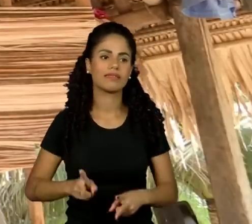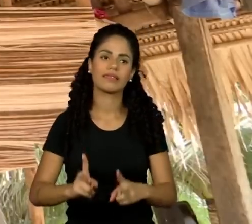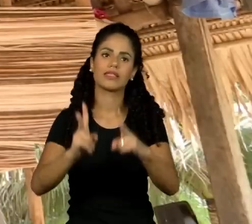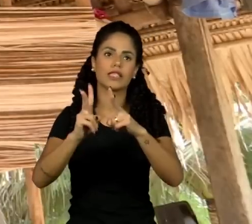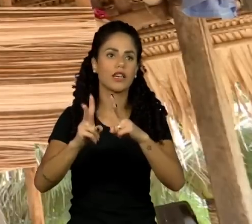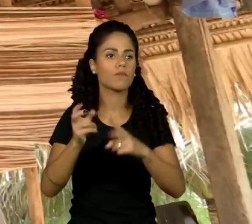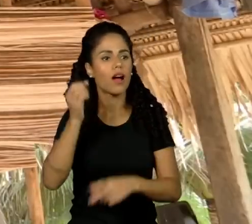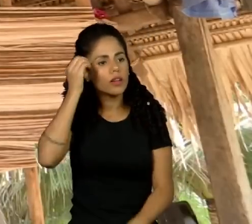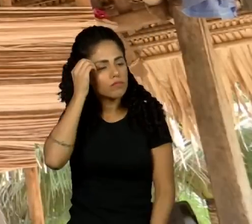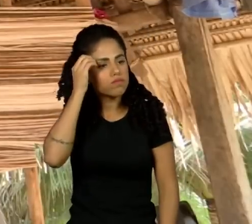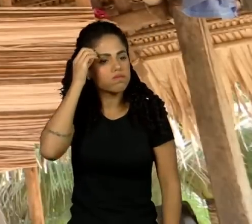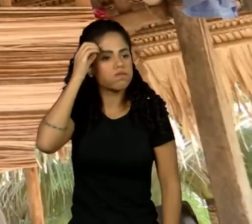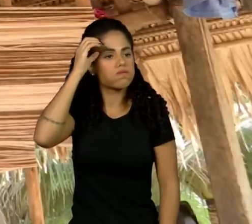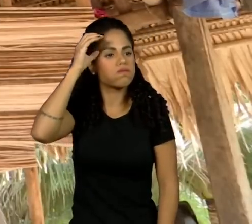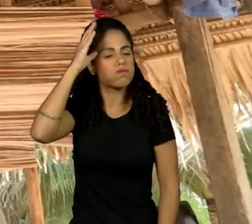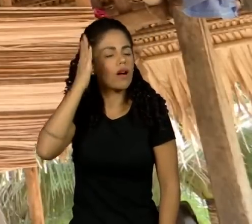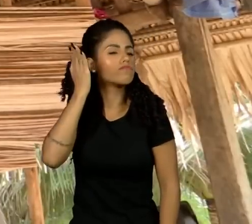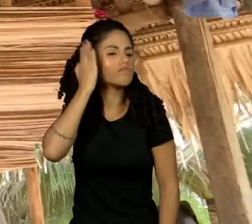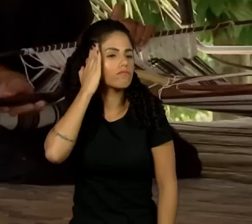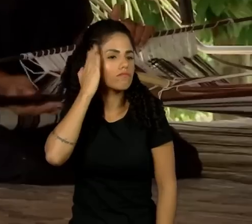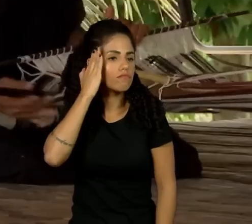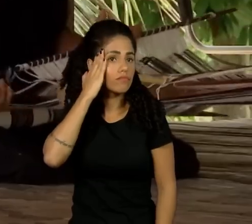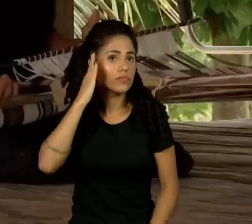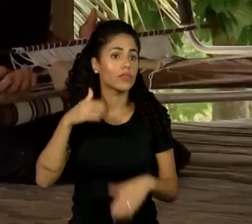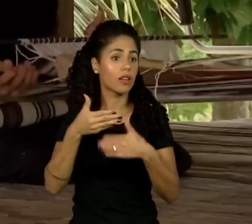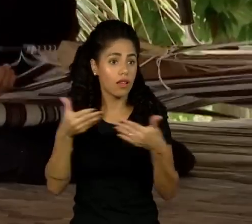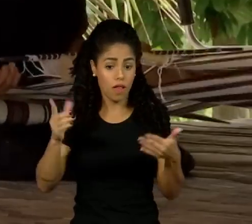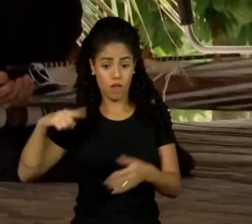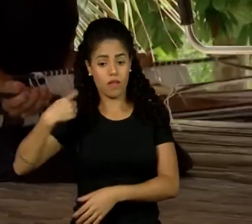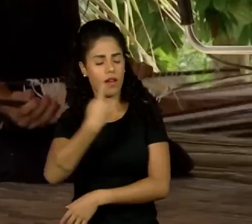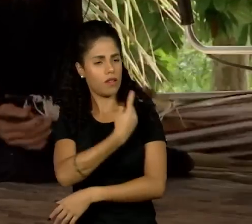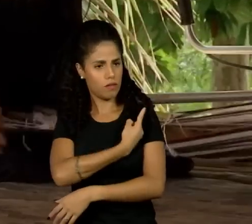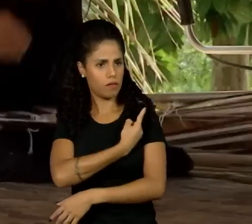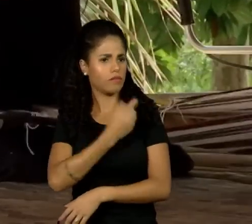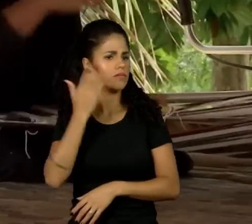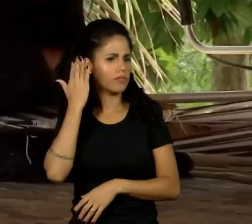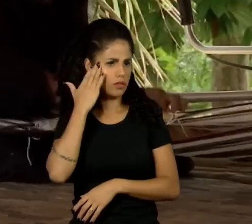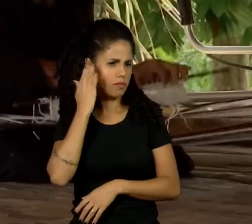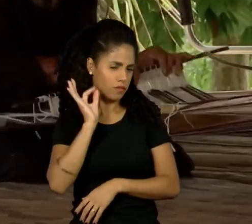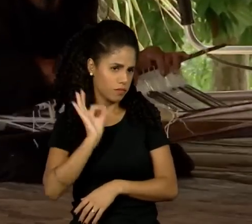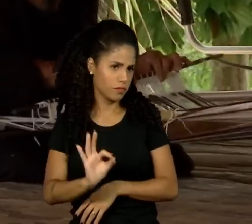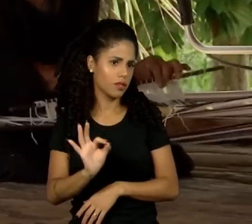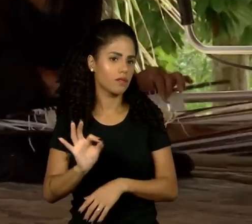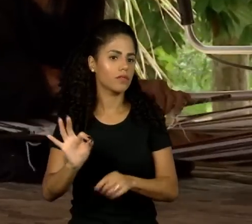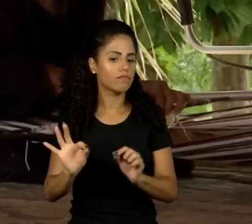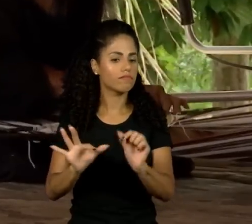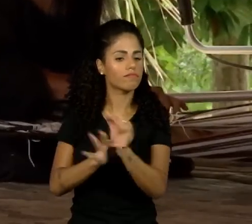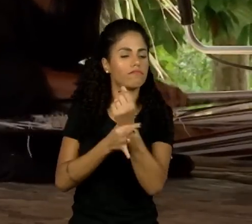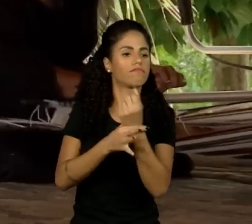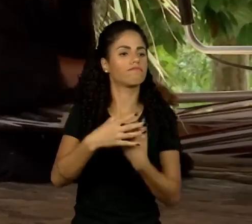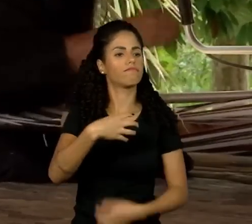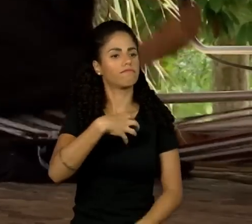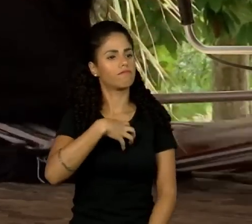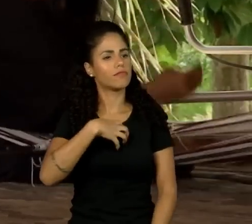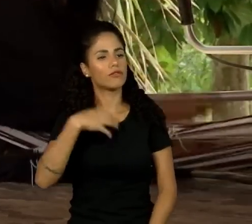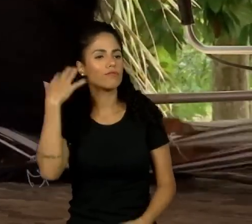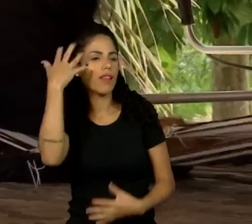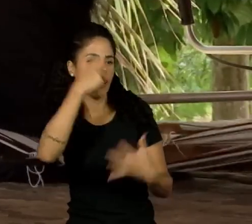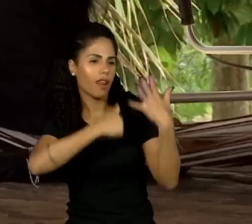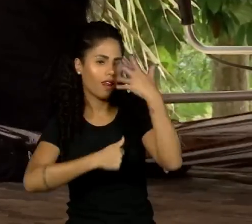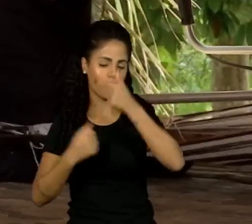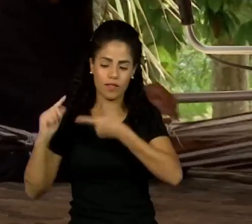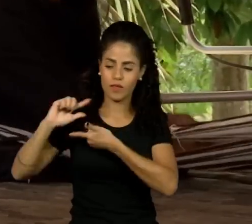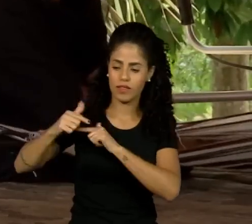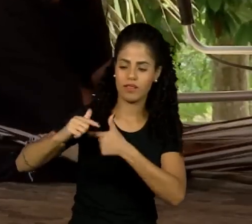Esse conhecimento e para a gente, né, nos segurar a nossa beleza, né, para a